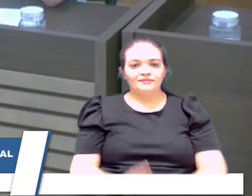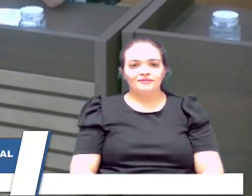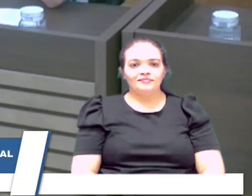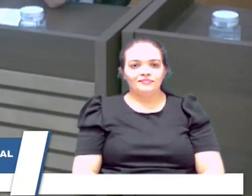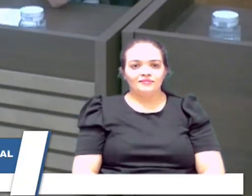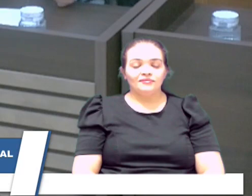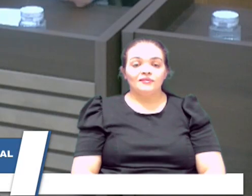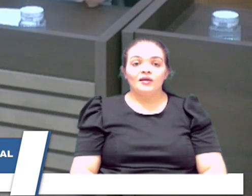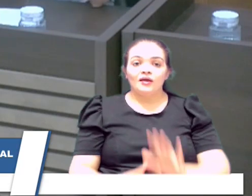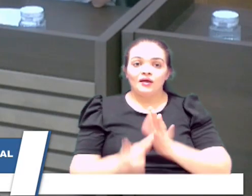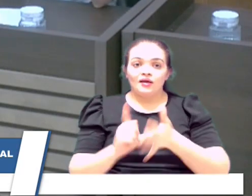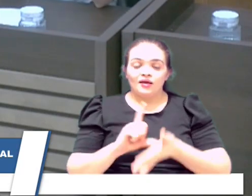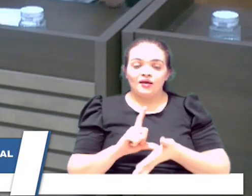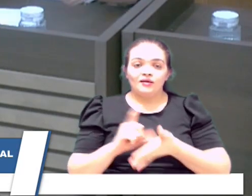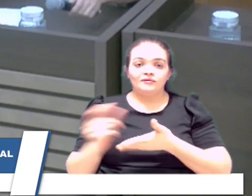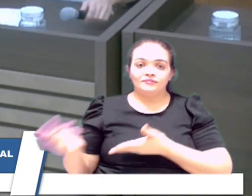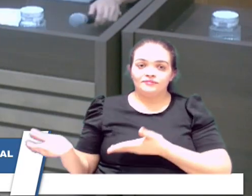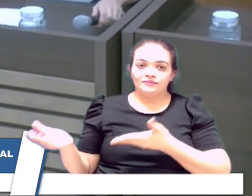antes de